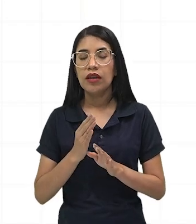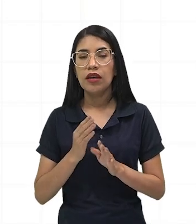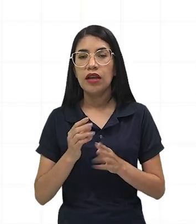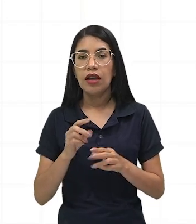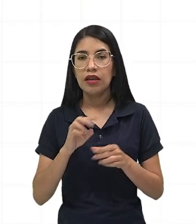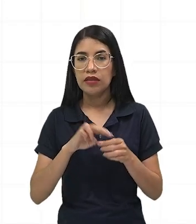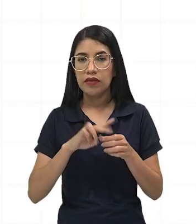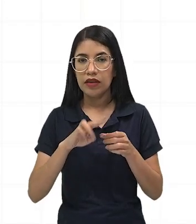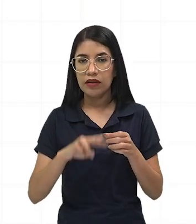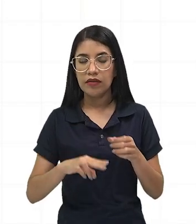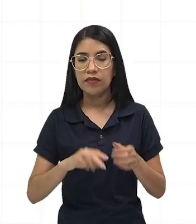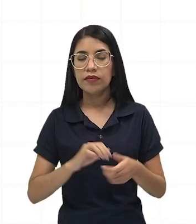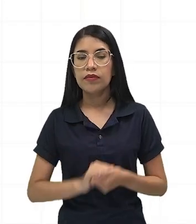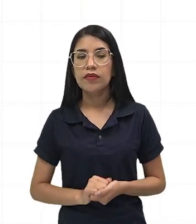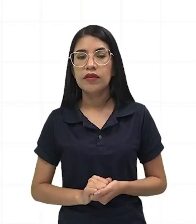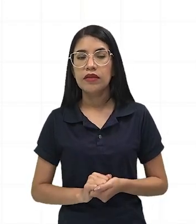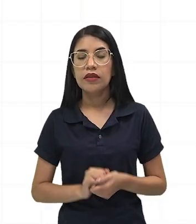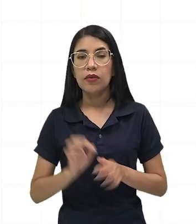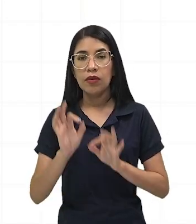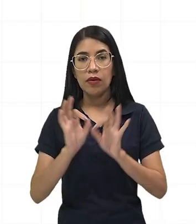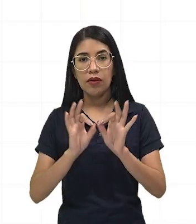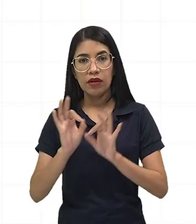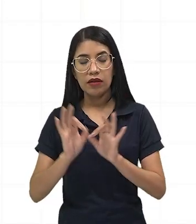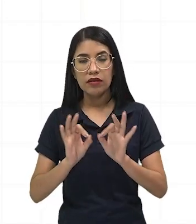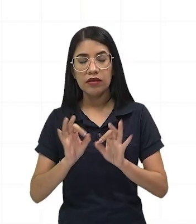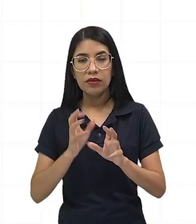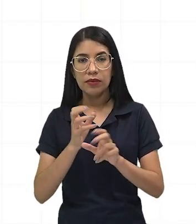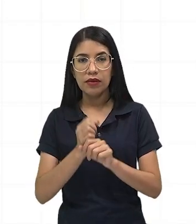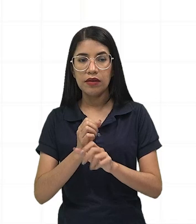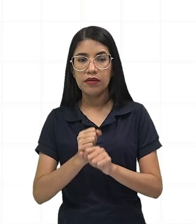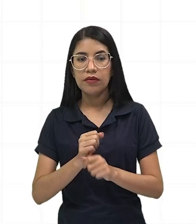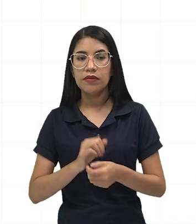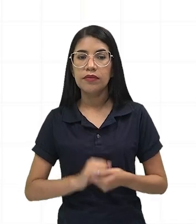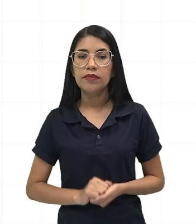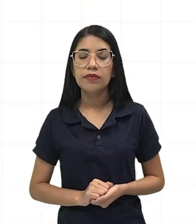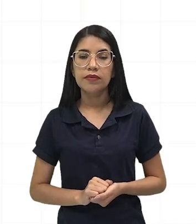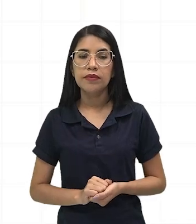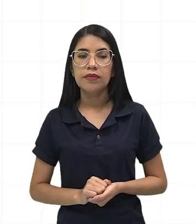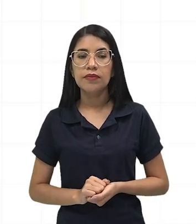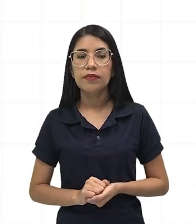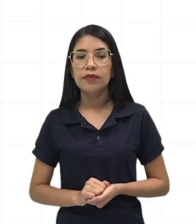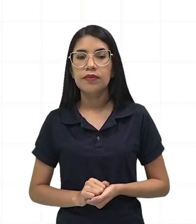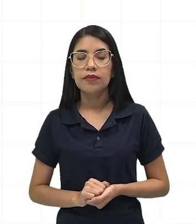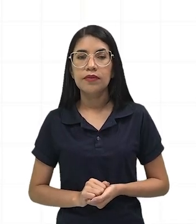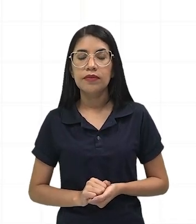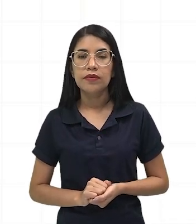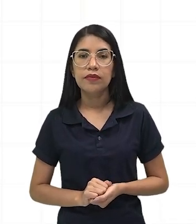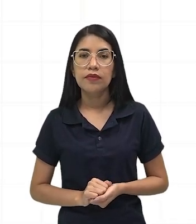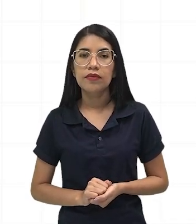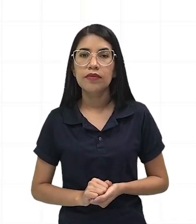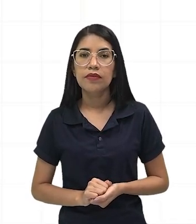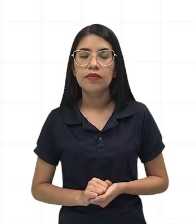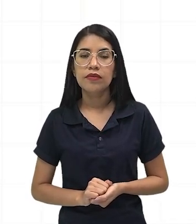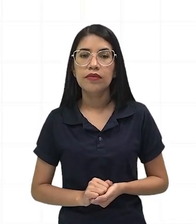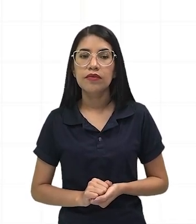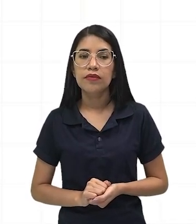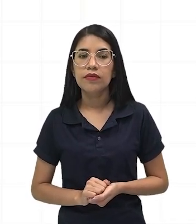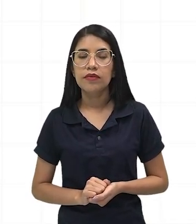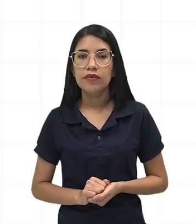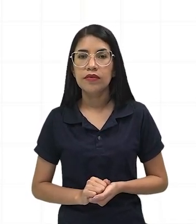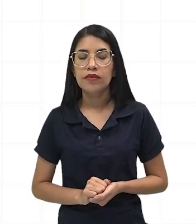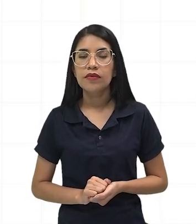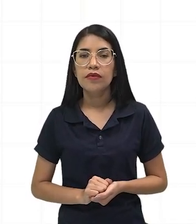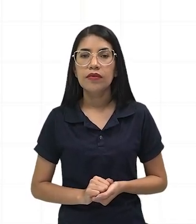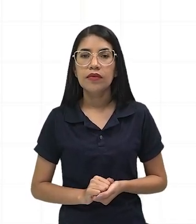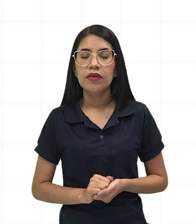aqui, ó. 250, montando a proporção e aplicando a propriedade, ó. Fica uma debaixo